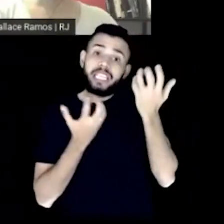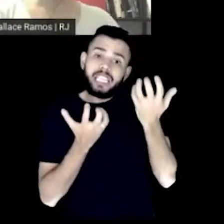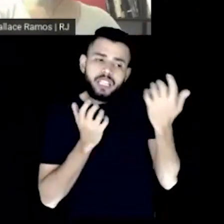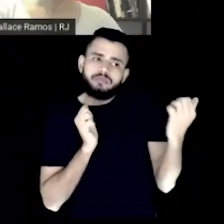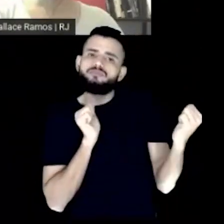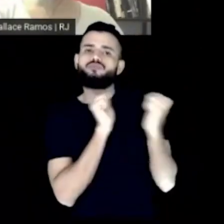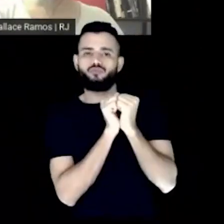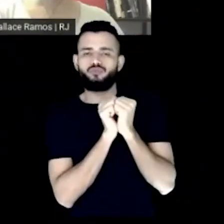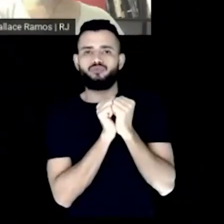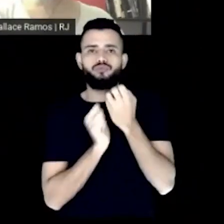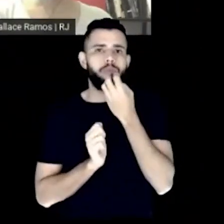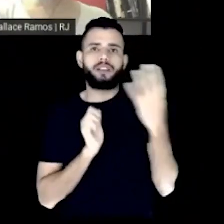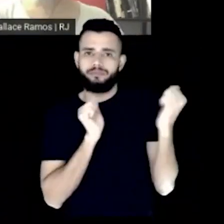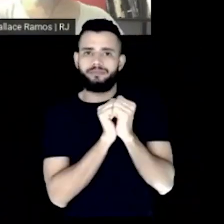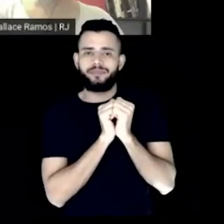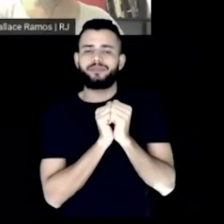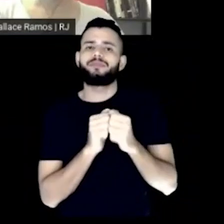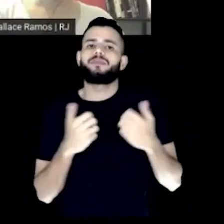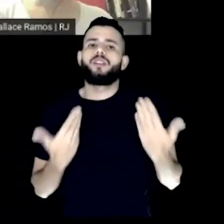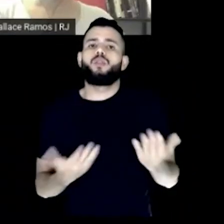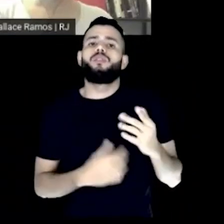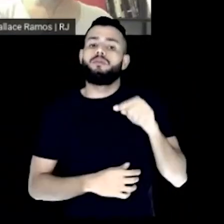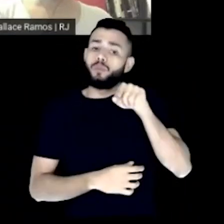bem conjunto, sabe? Então,